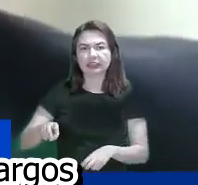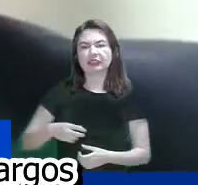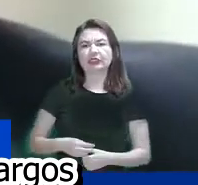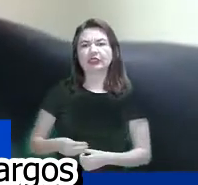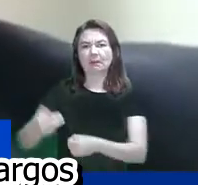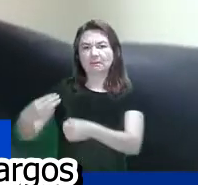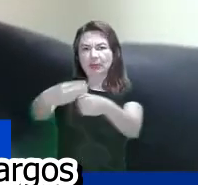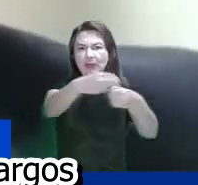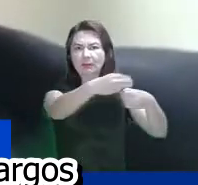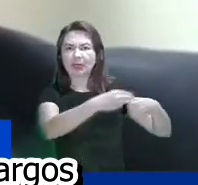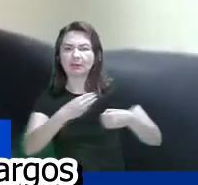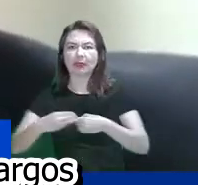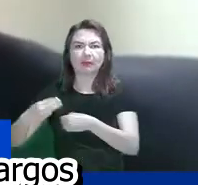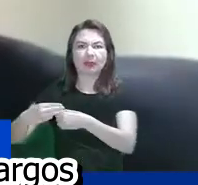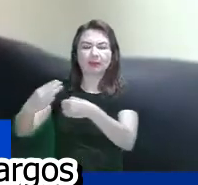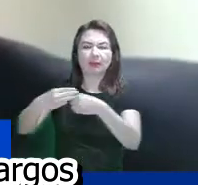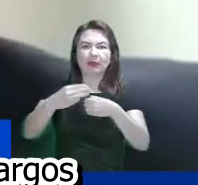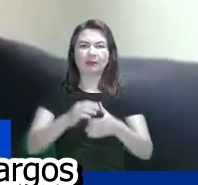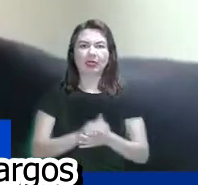bem?